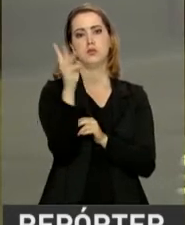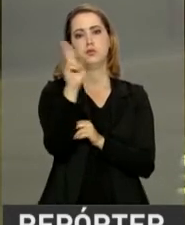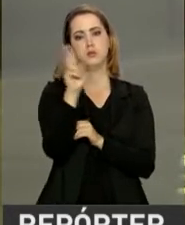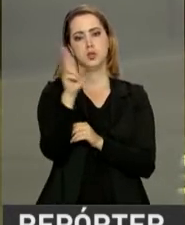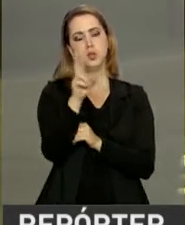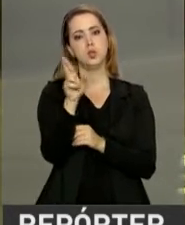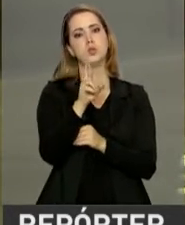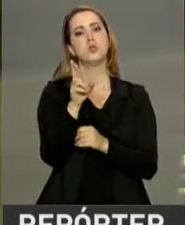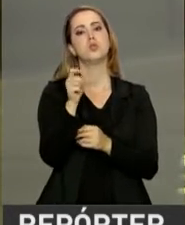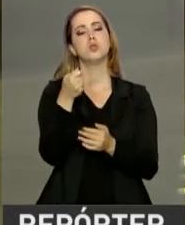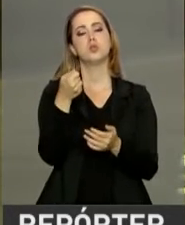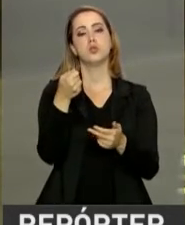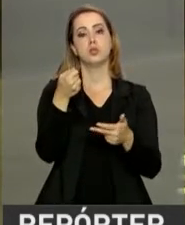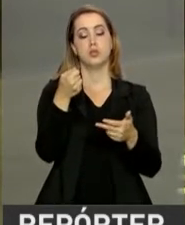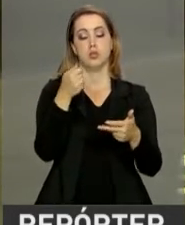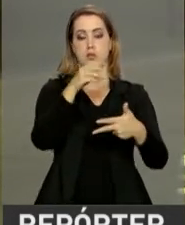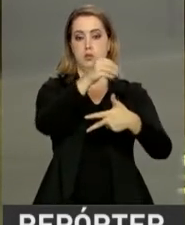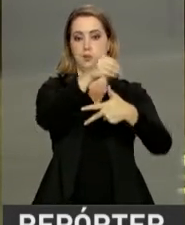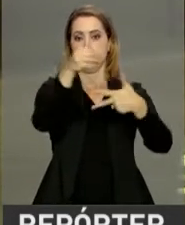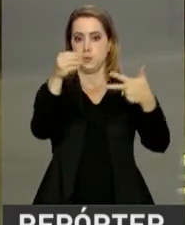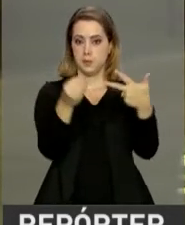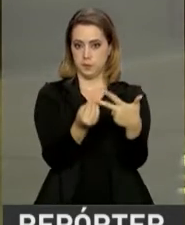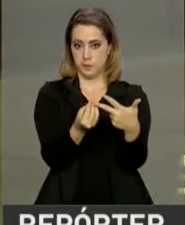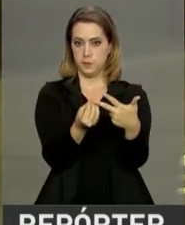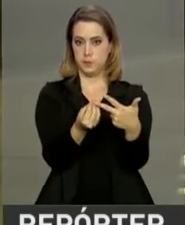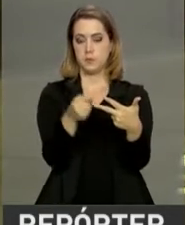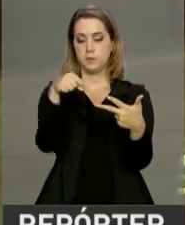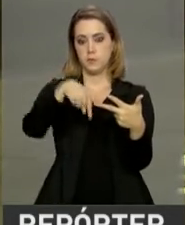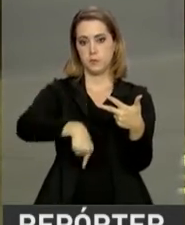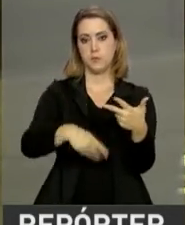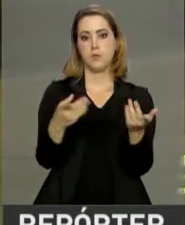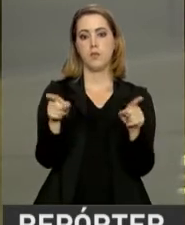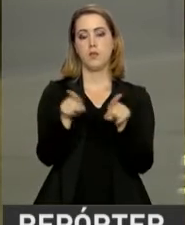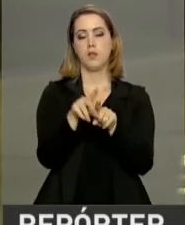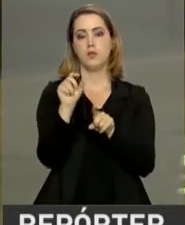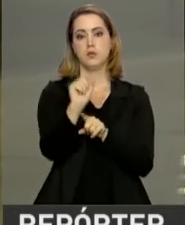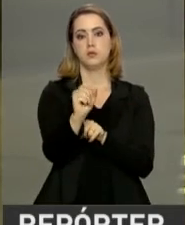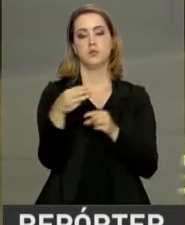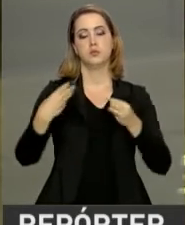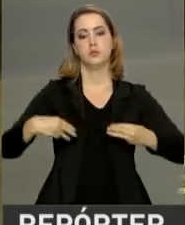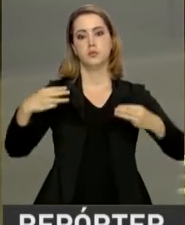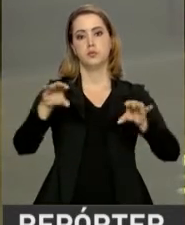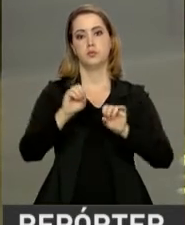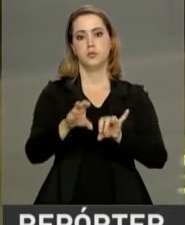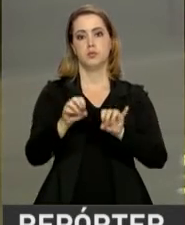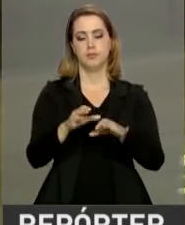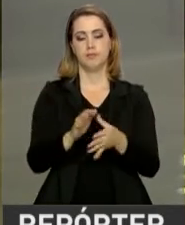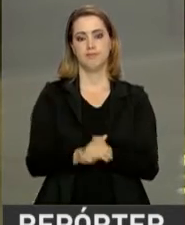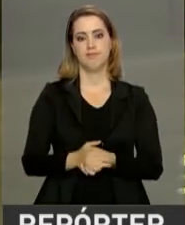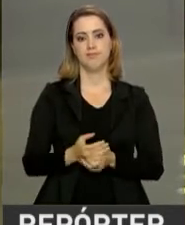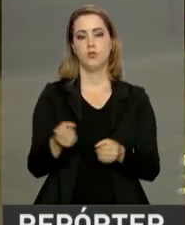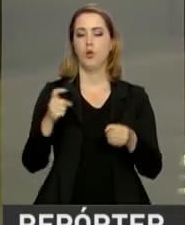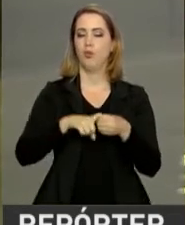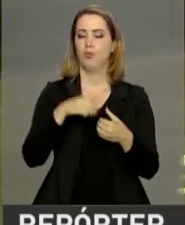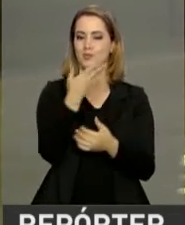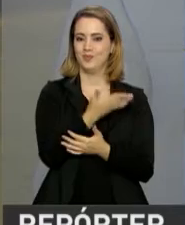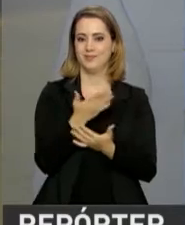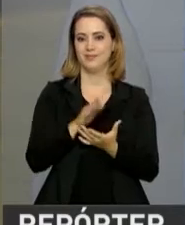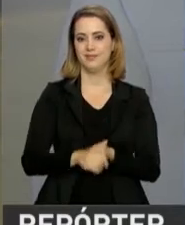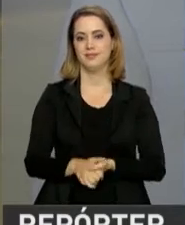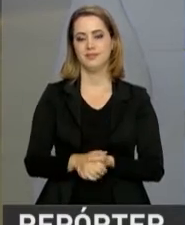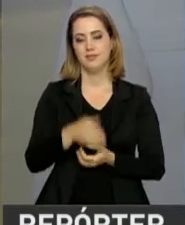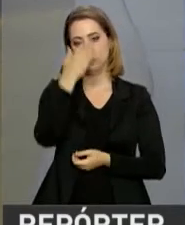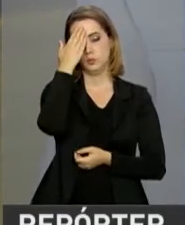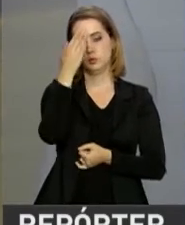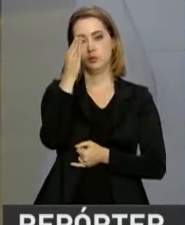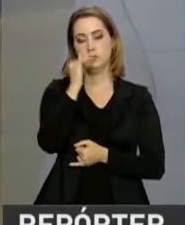do exame nacional do ensino médio neste ano pelo ministério da educação eu voto com você no estúdio zé luis